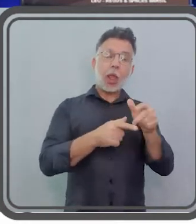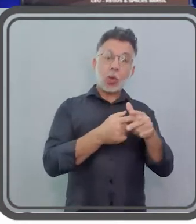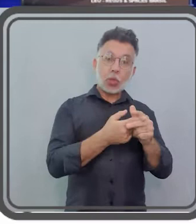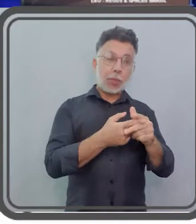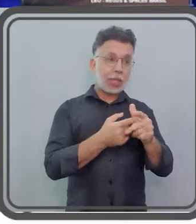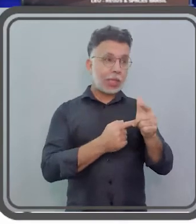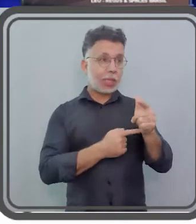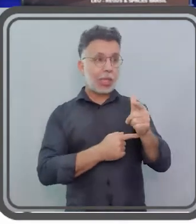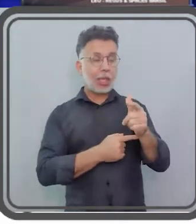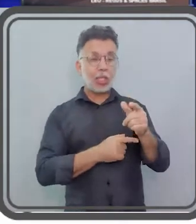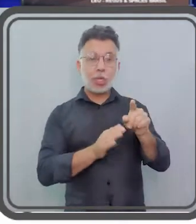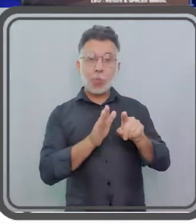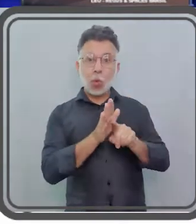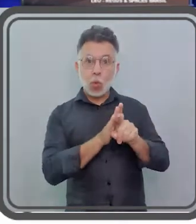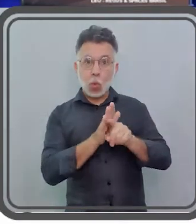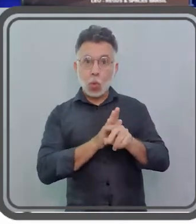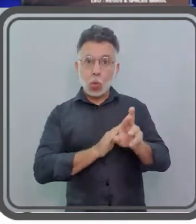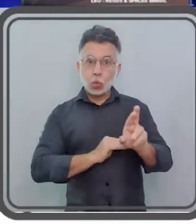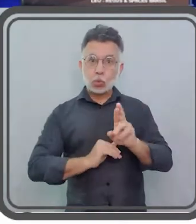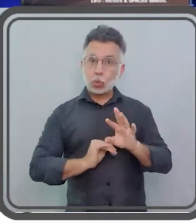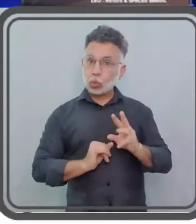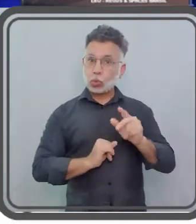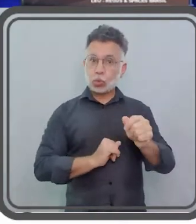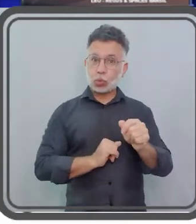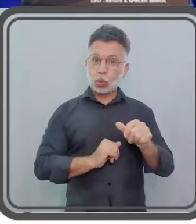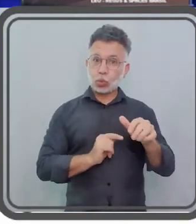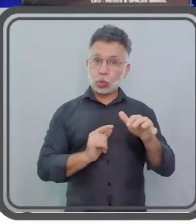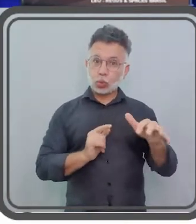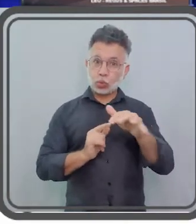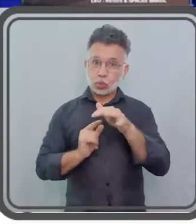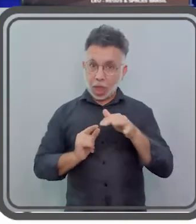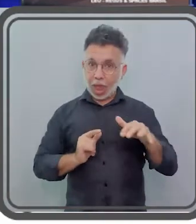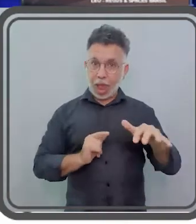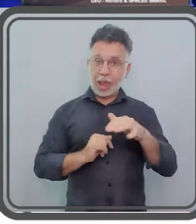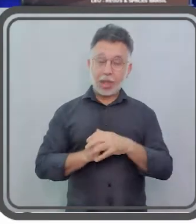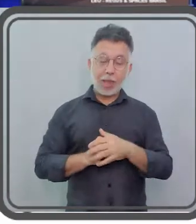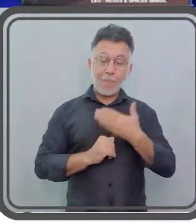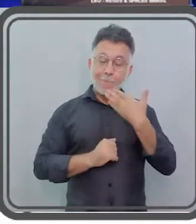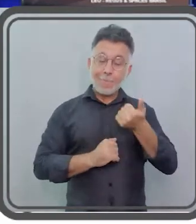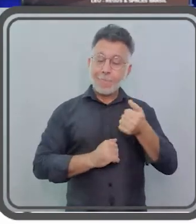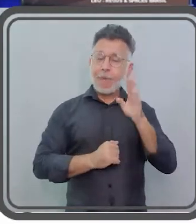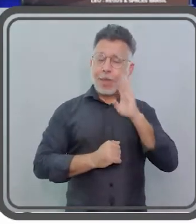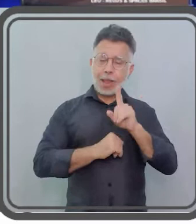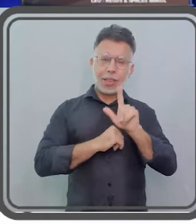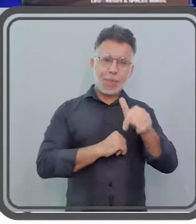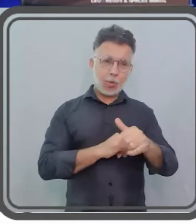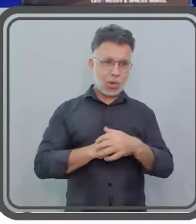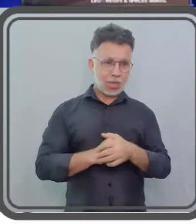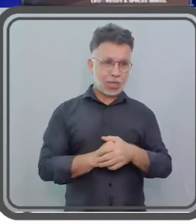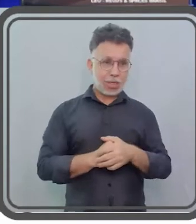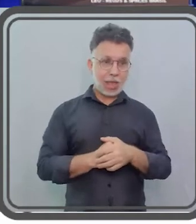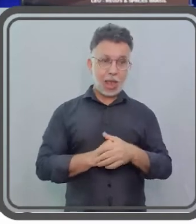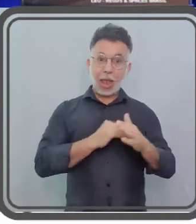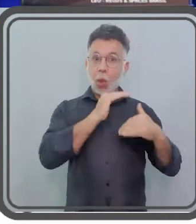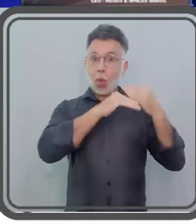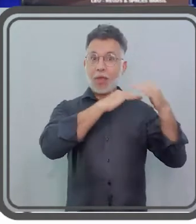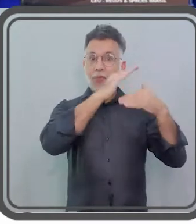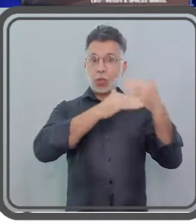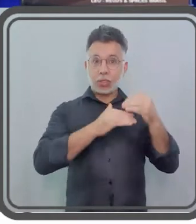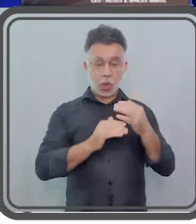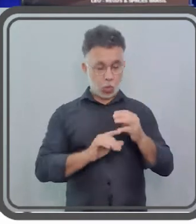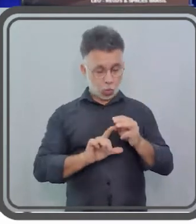internacionais de diagnóstico em todas as áreas. Foi uma ideia bem bacana. E depois, com a evolução da